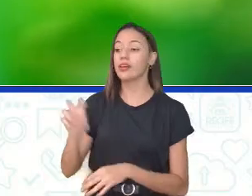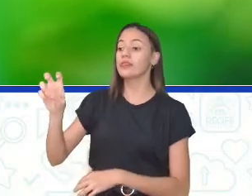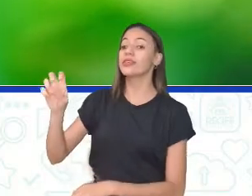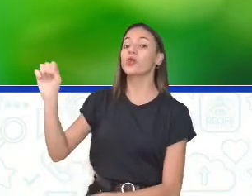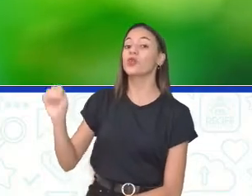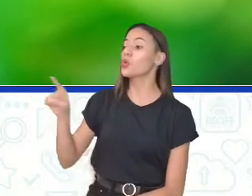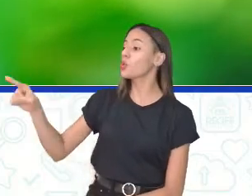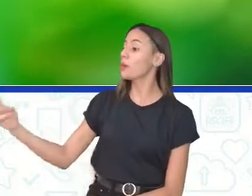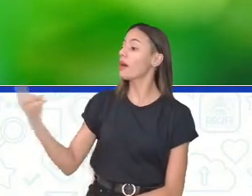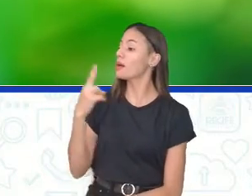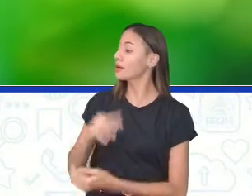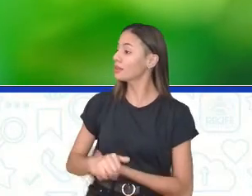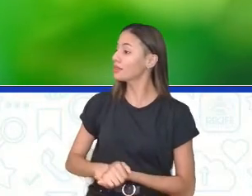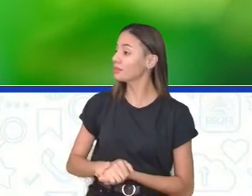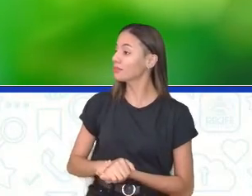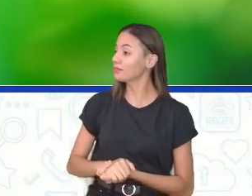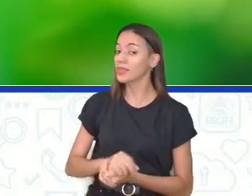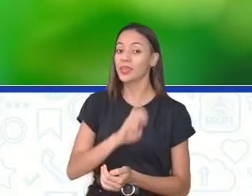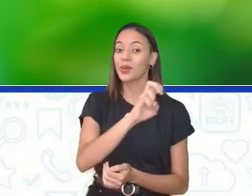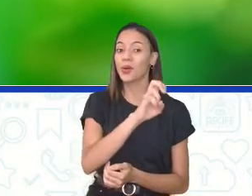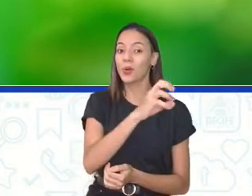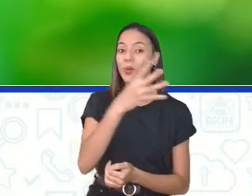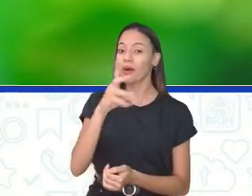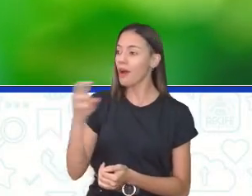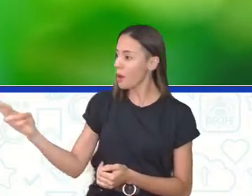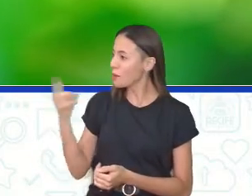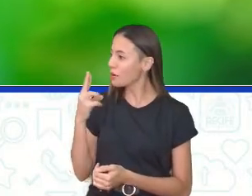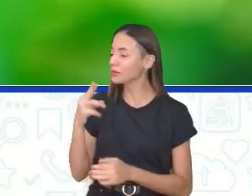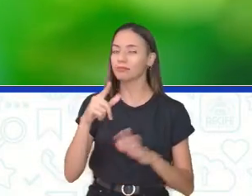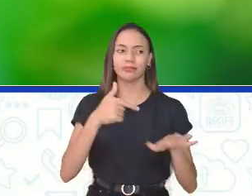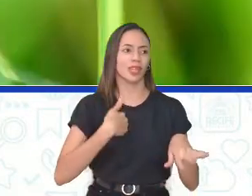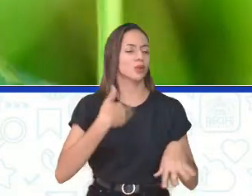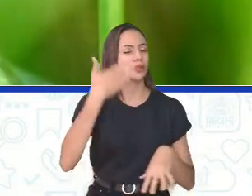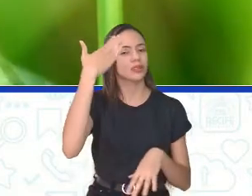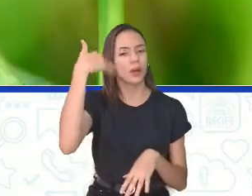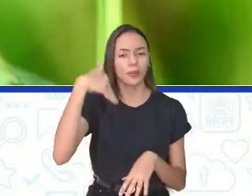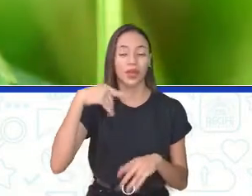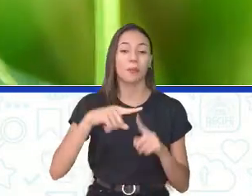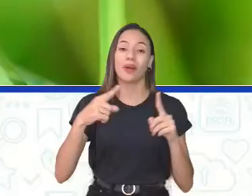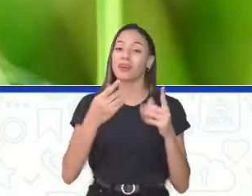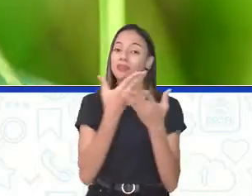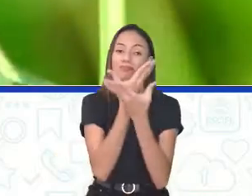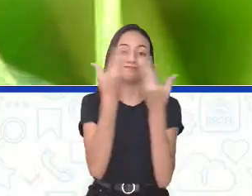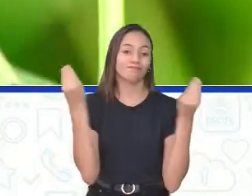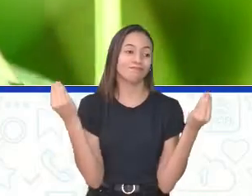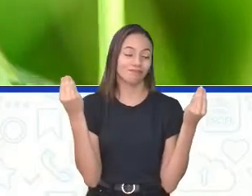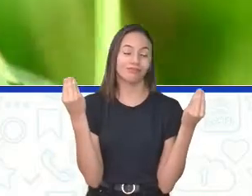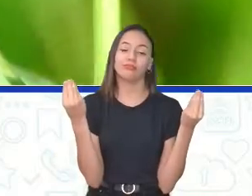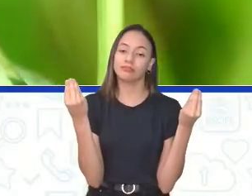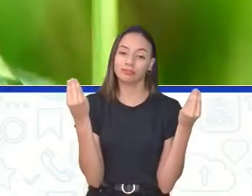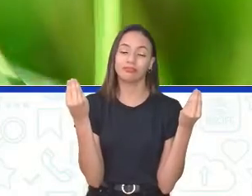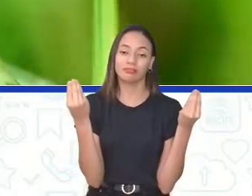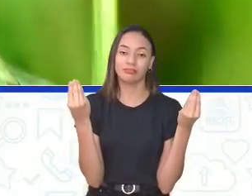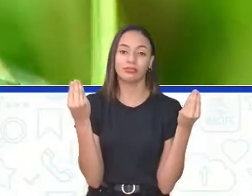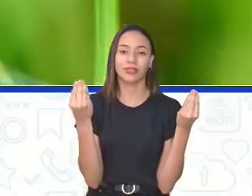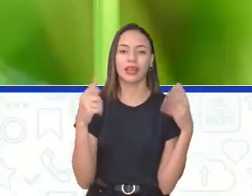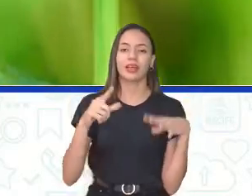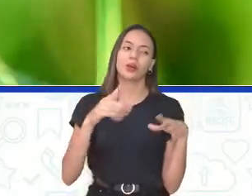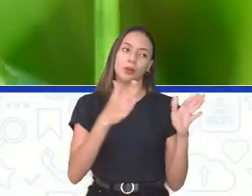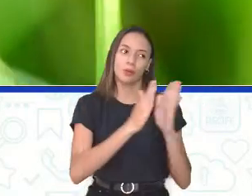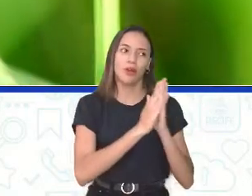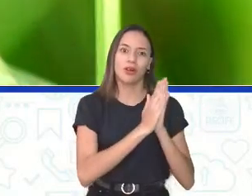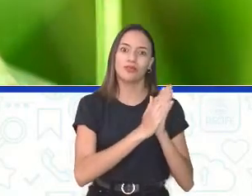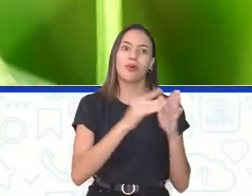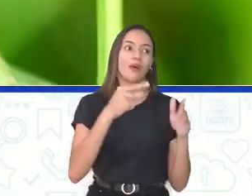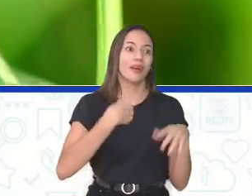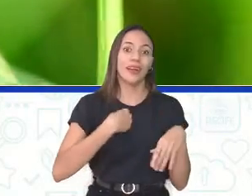Bora, professora. 5. Olha, eu sabia disso, eu juro que eu sabia, mas eu não lembro, professora. Tenha piedade de mim, que eu